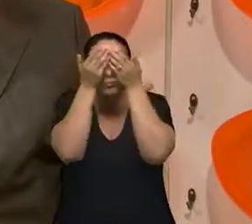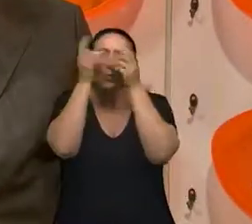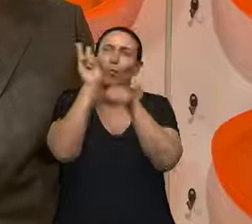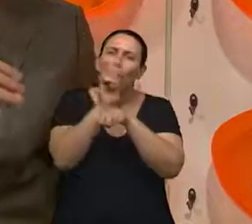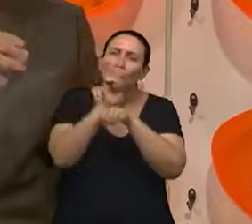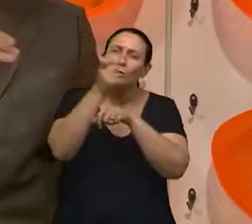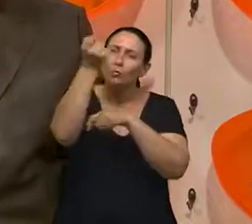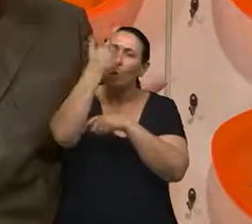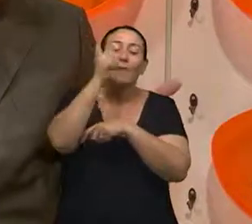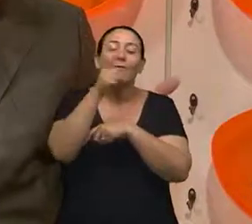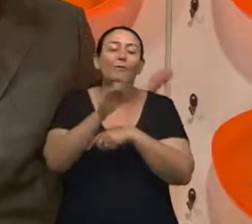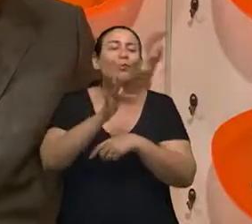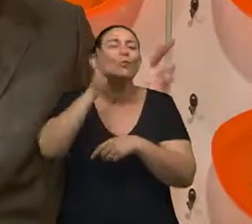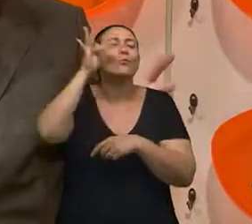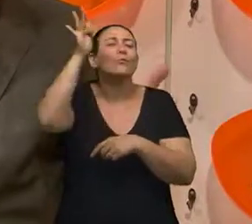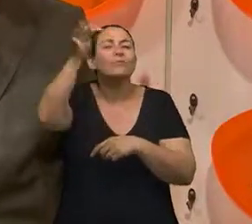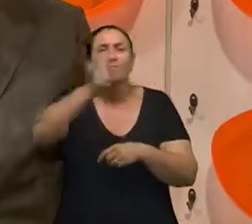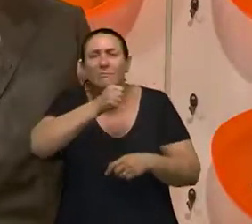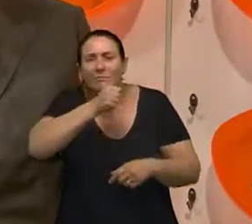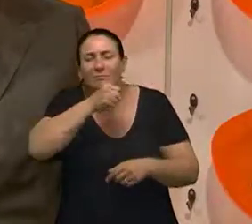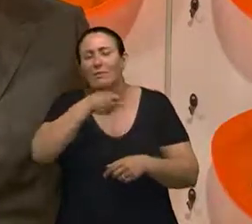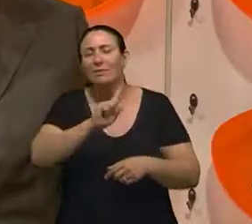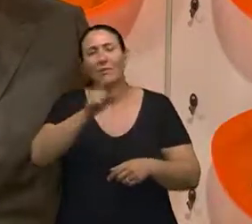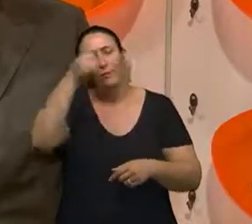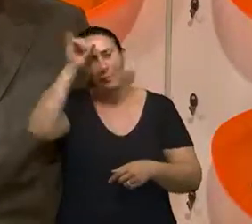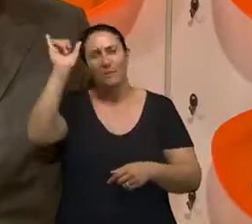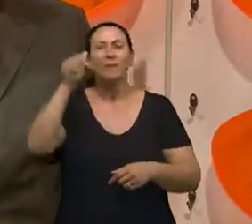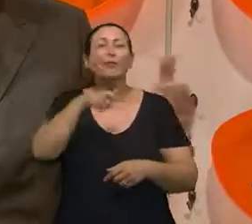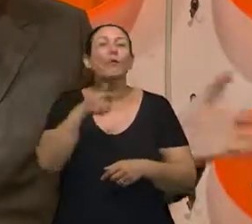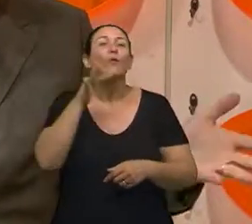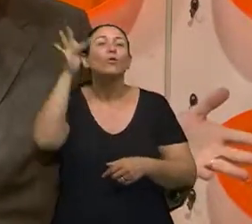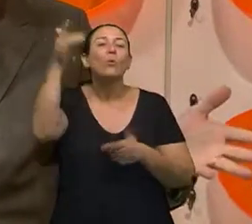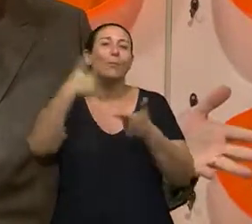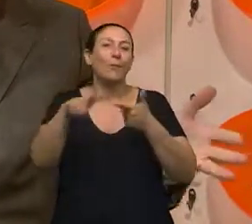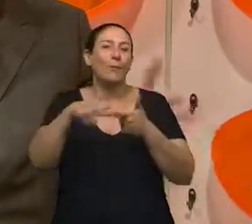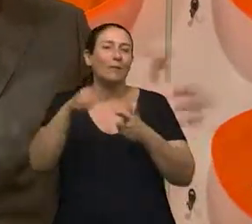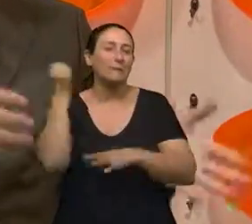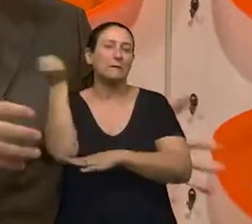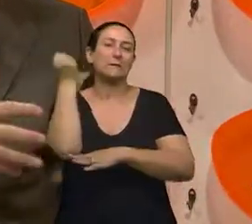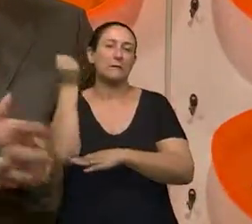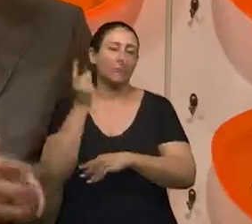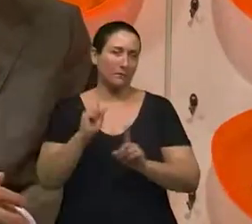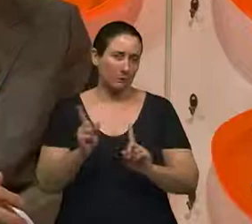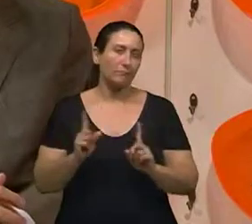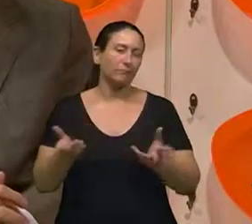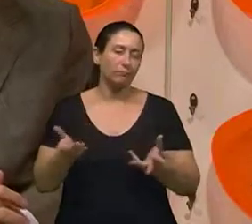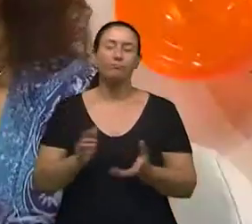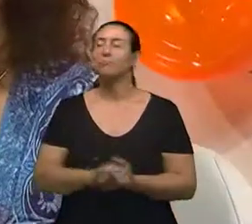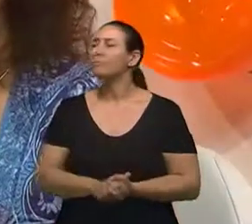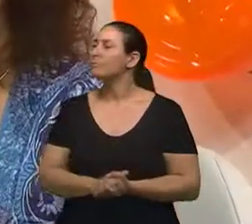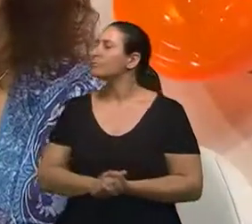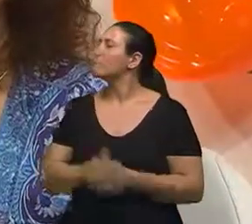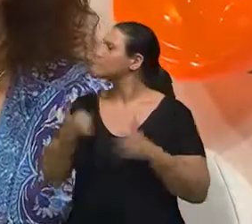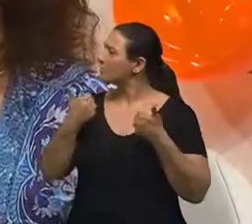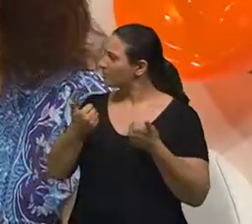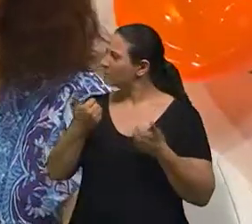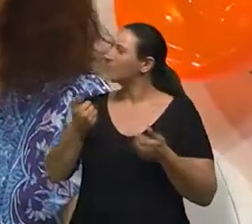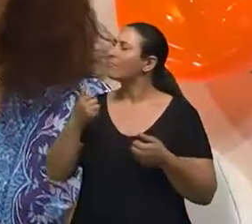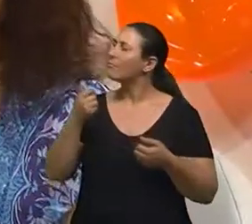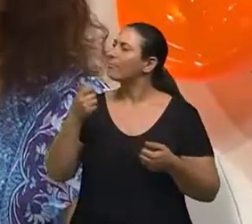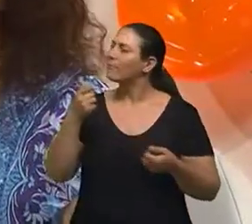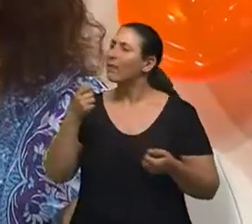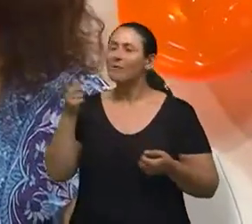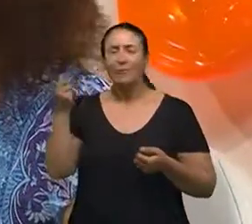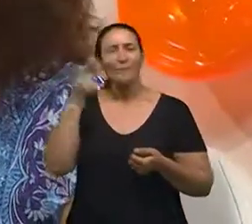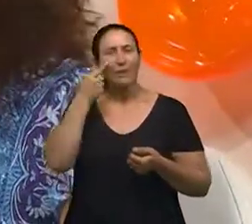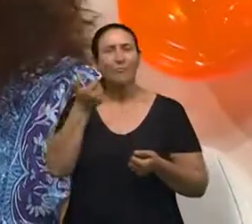idade adulta, no envelhecimento, como tu falaste, não hajam problemas de maior prevalência do que agora. O sol, quando eu era pequena, não